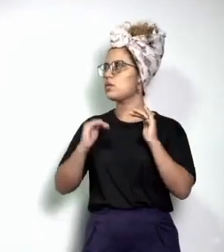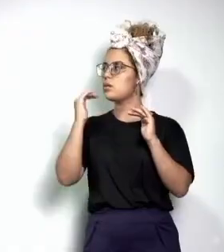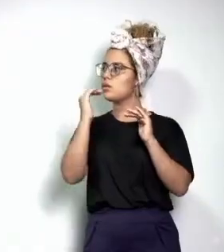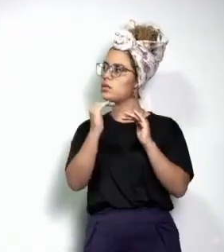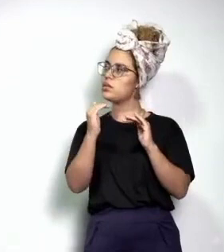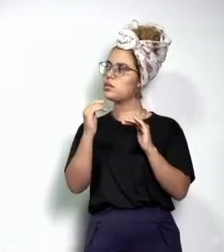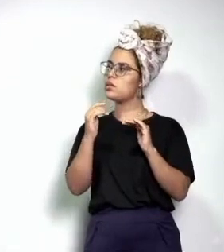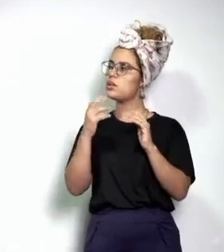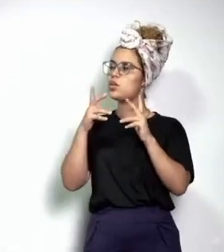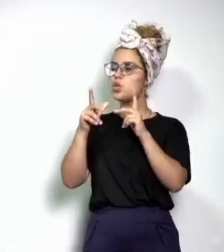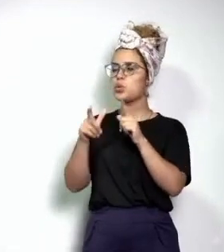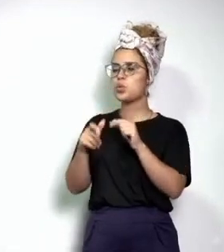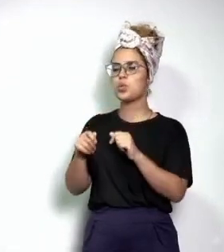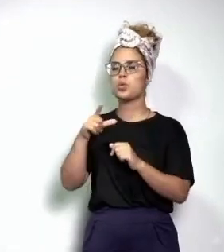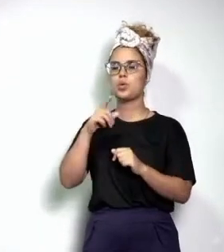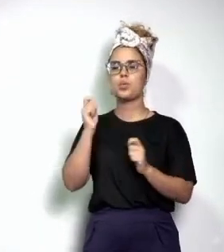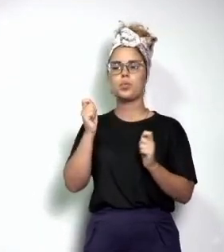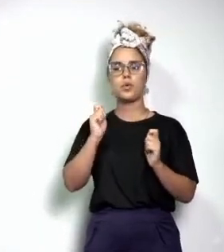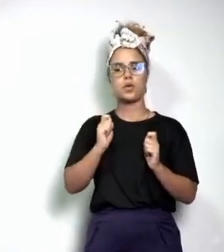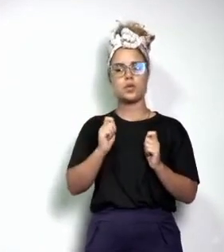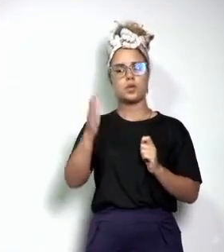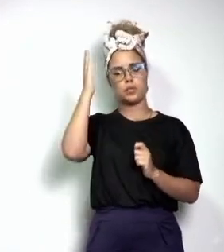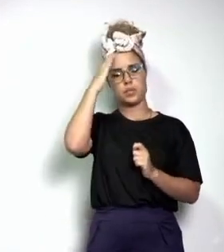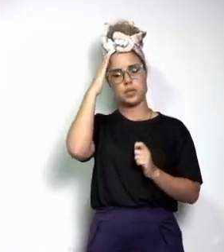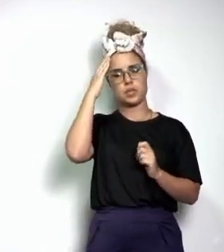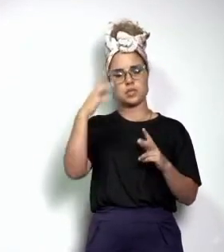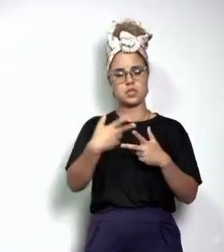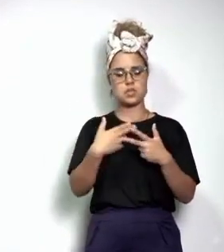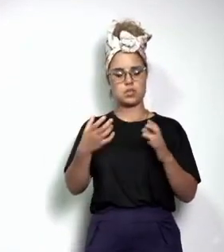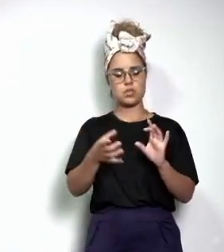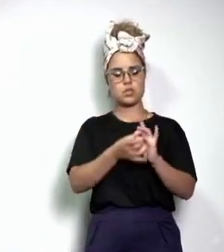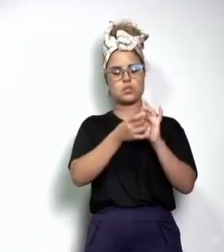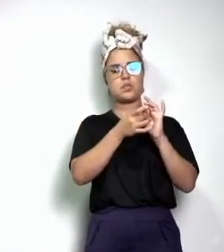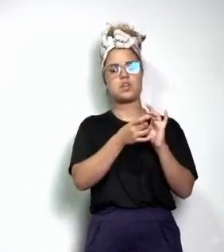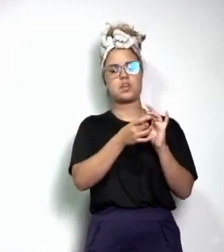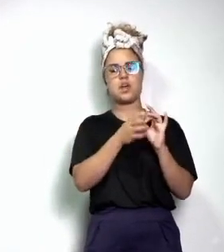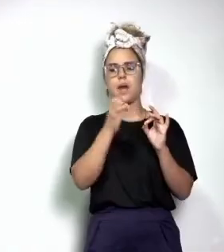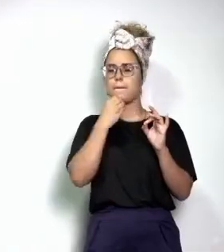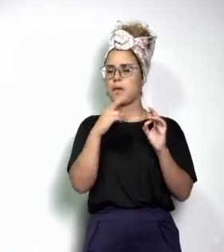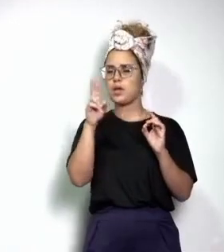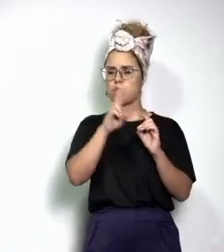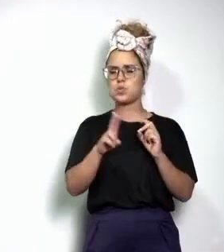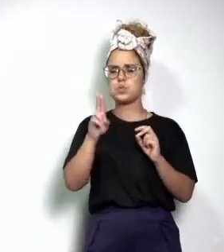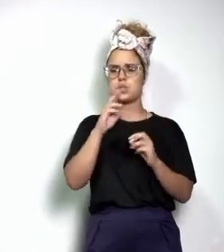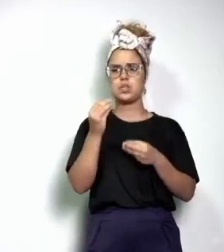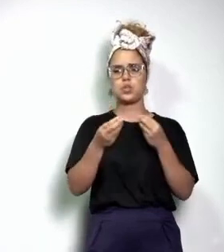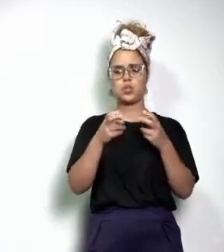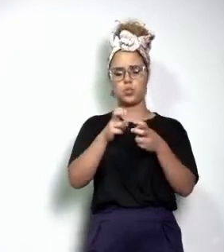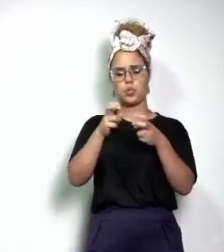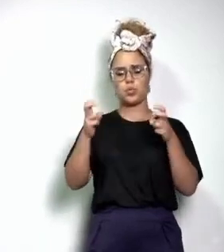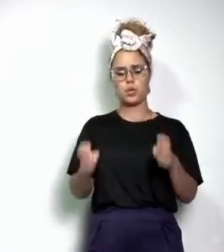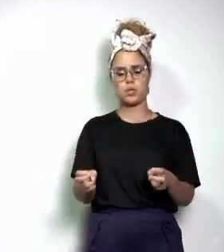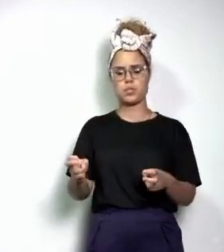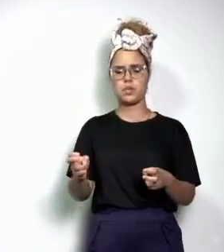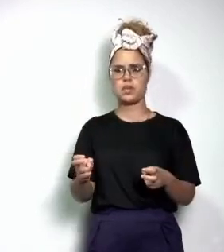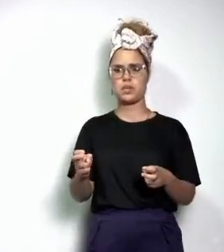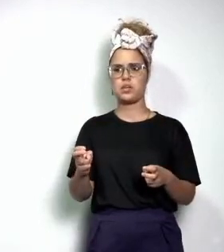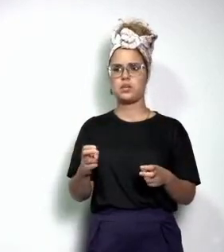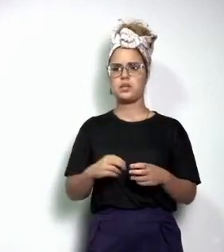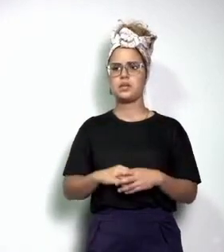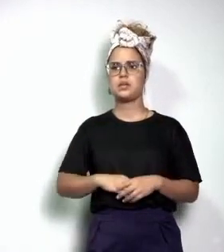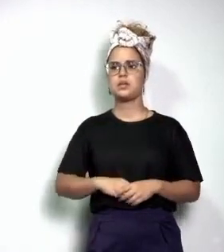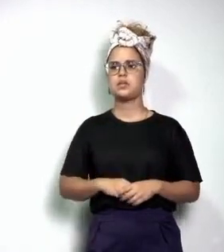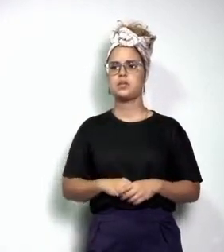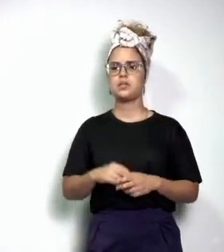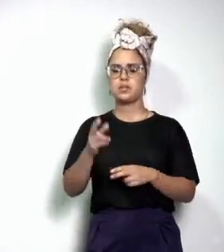a gente pode pensar nessas coisas para ficarem presas. Acaba sendo muito utilizado como uma mesa